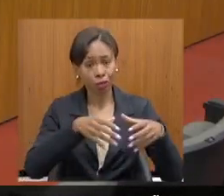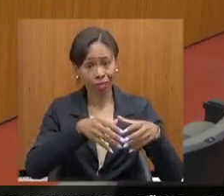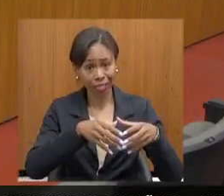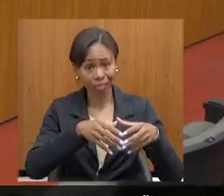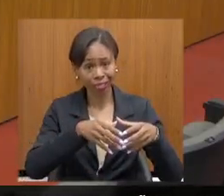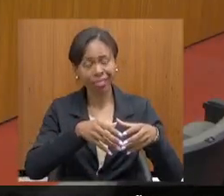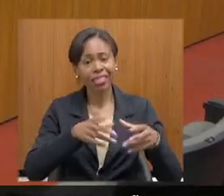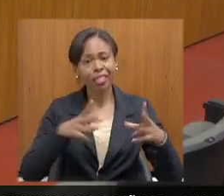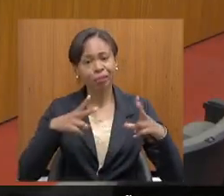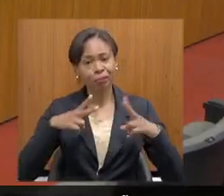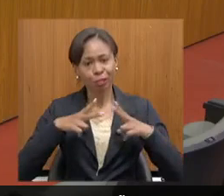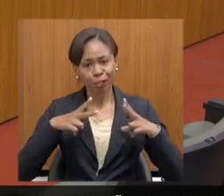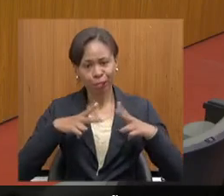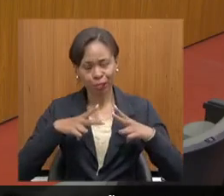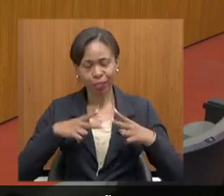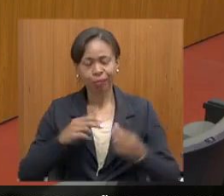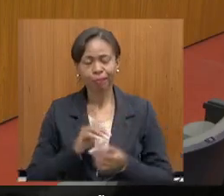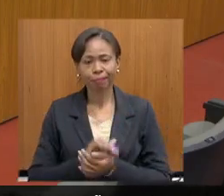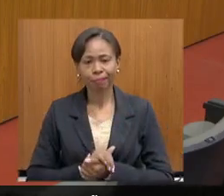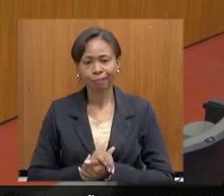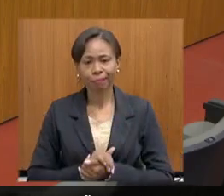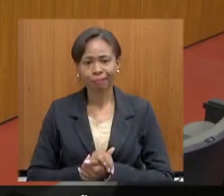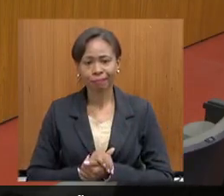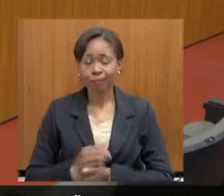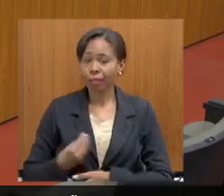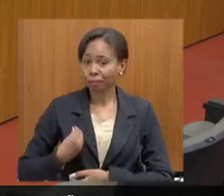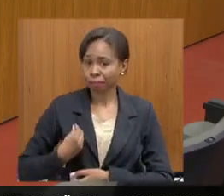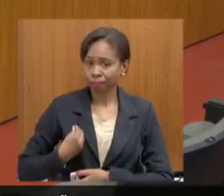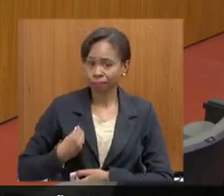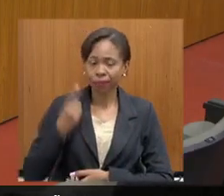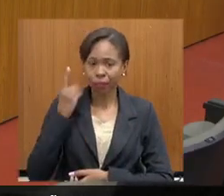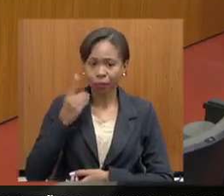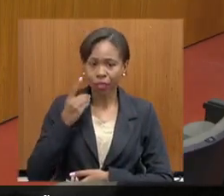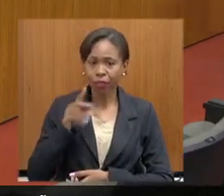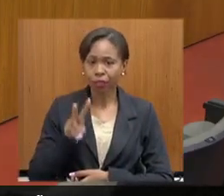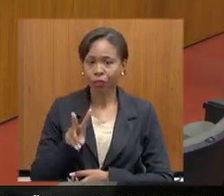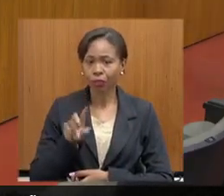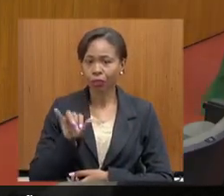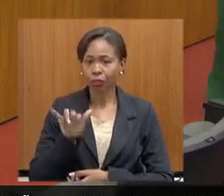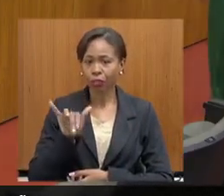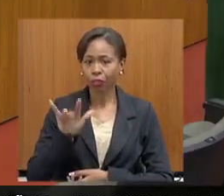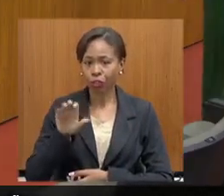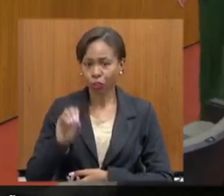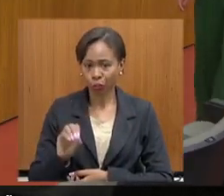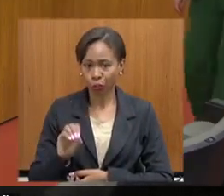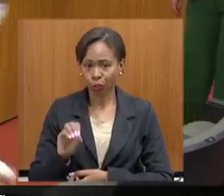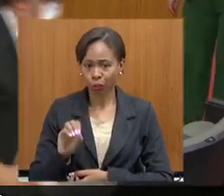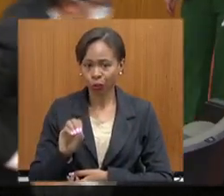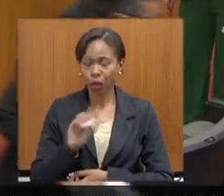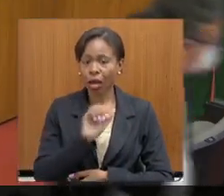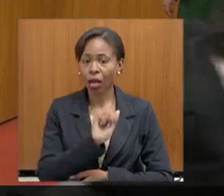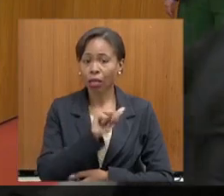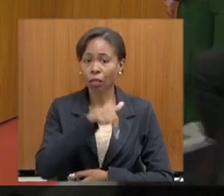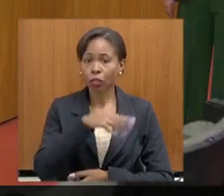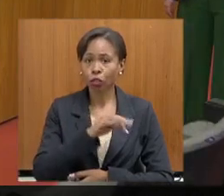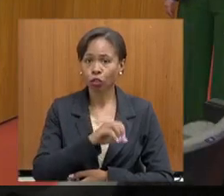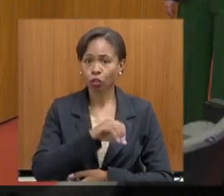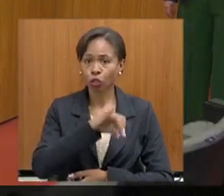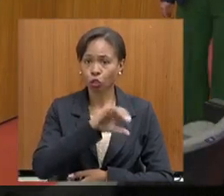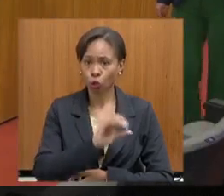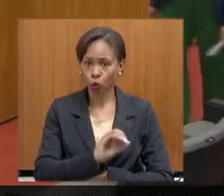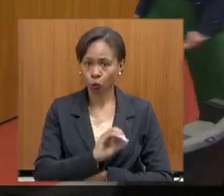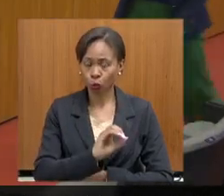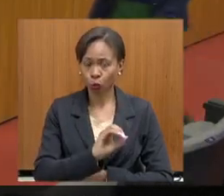aqui a presença do deputado Virgílio Guimarães do deputado Antonio Carlos Arantes também